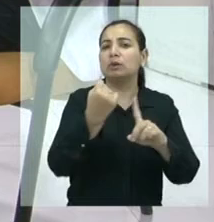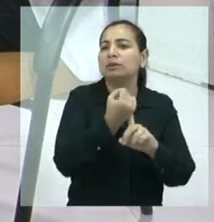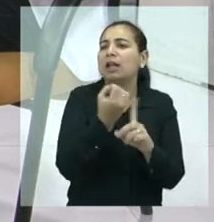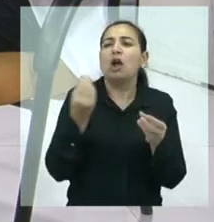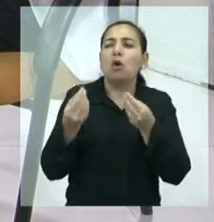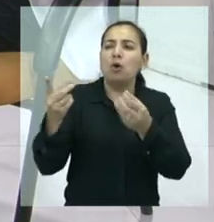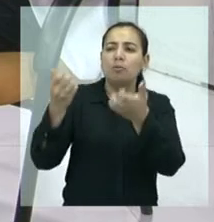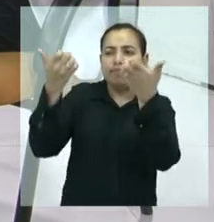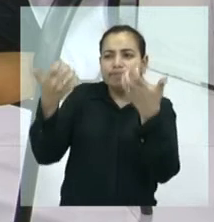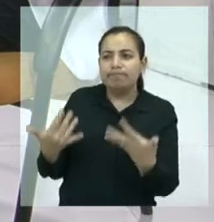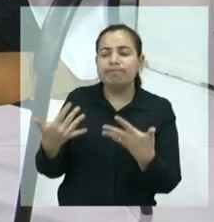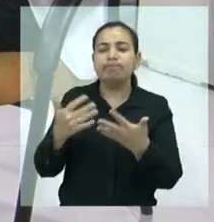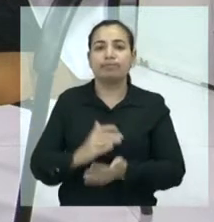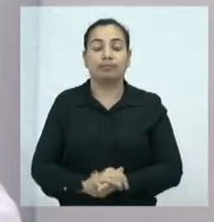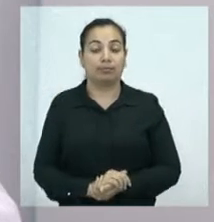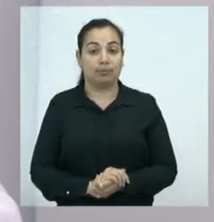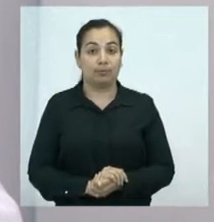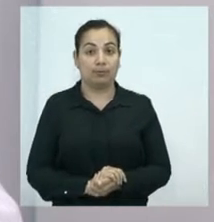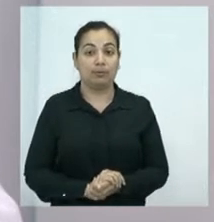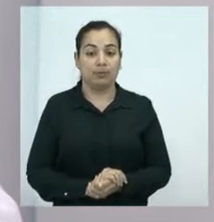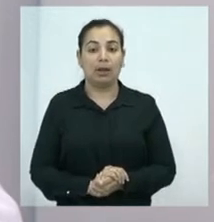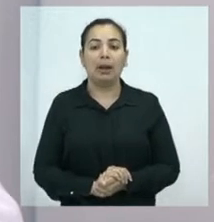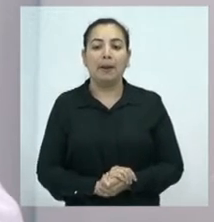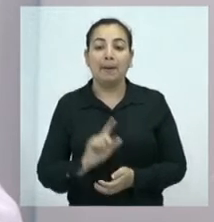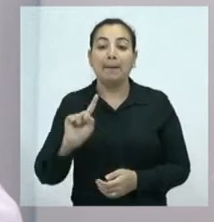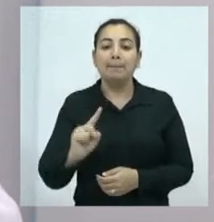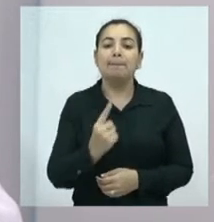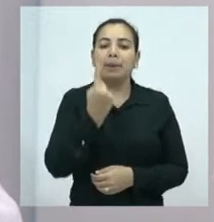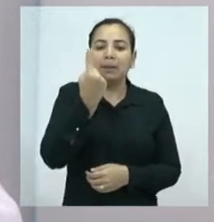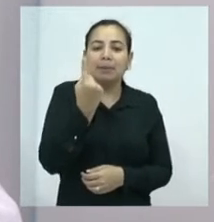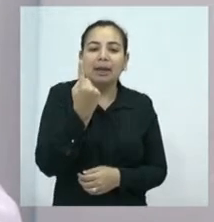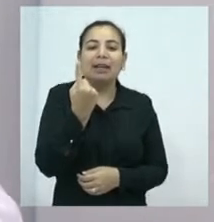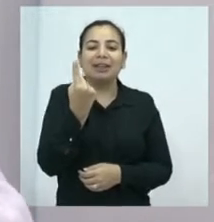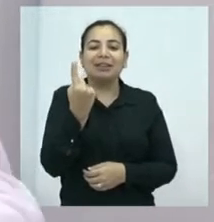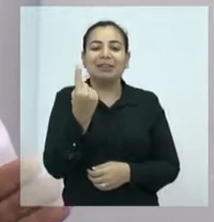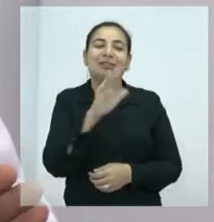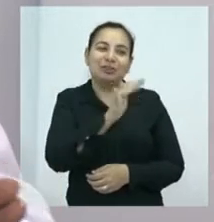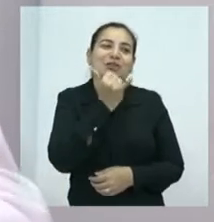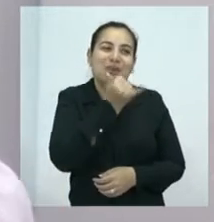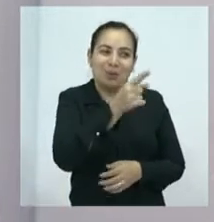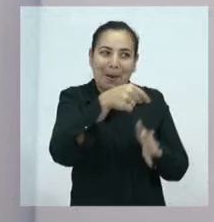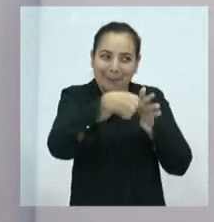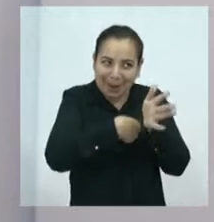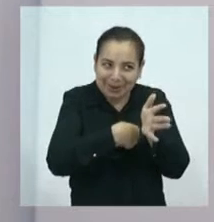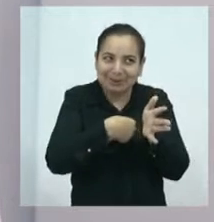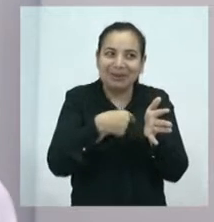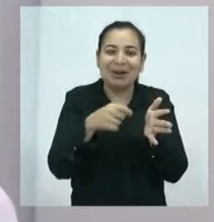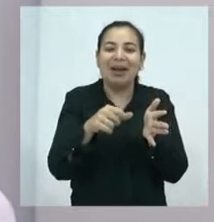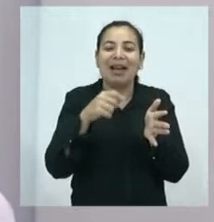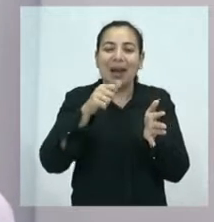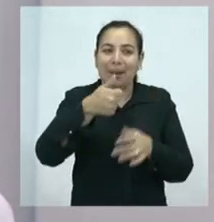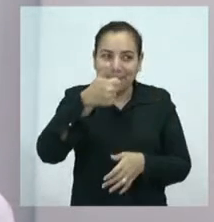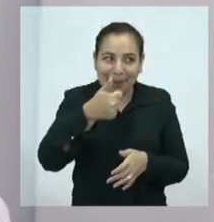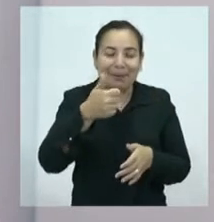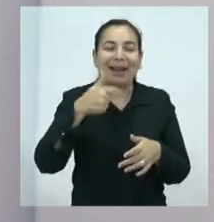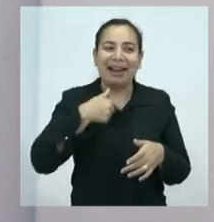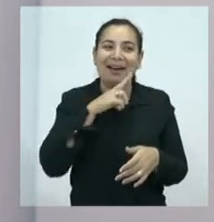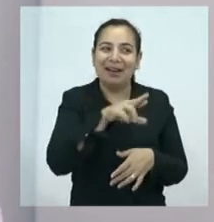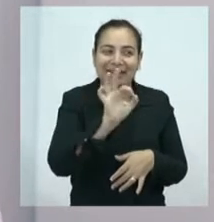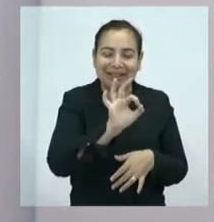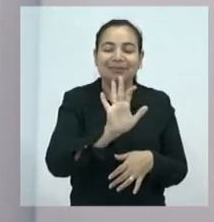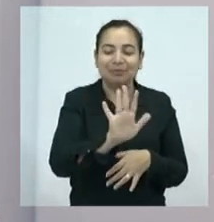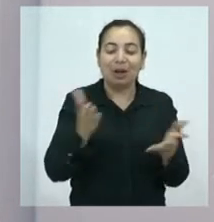define? Muito bem. Primeiro, eu fugi um pouco da sua pergunta, mas eu vou fazer essa colocação rapidinho.